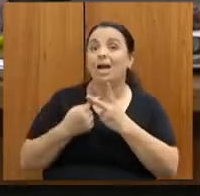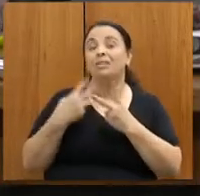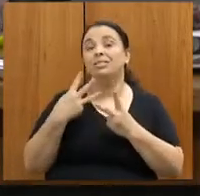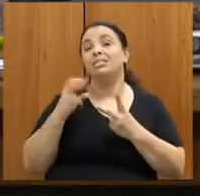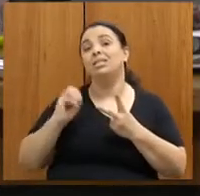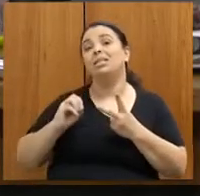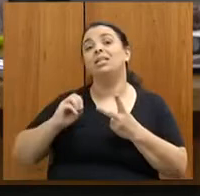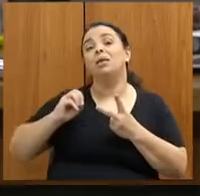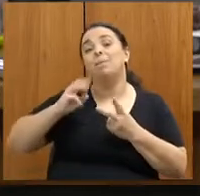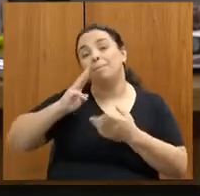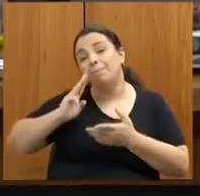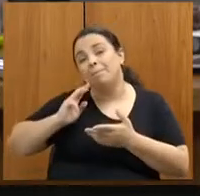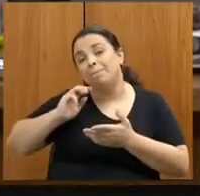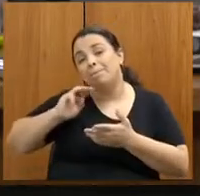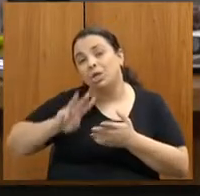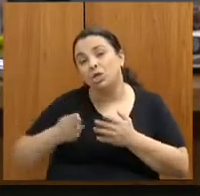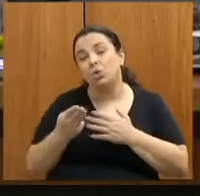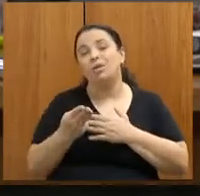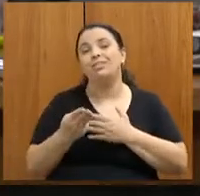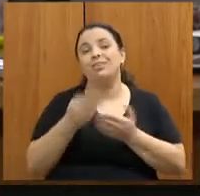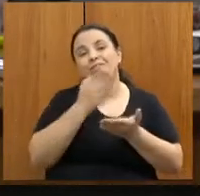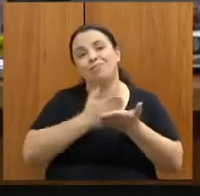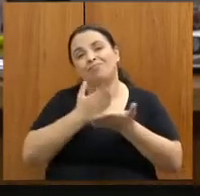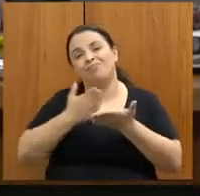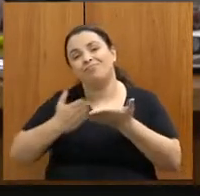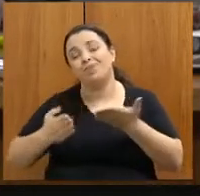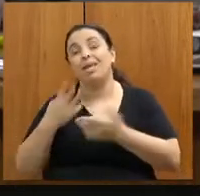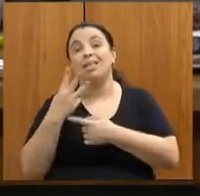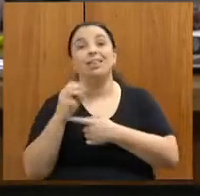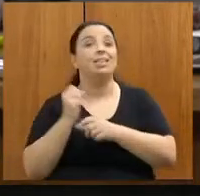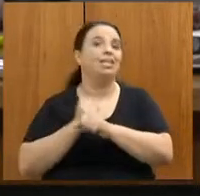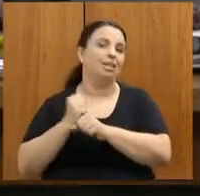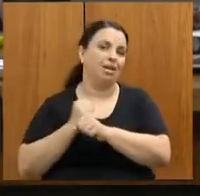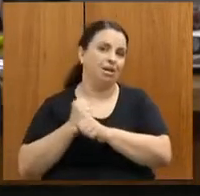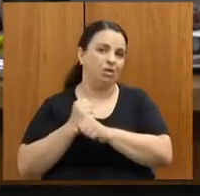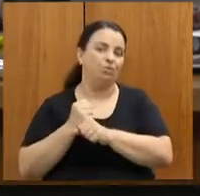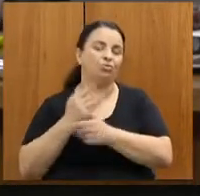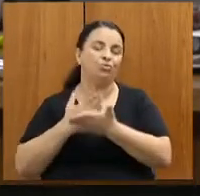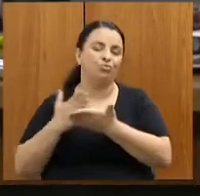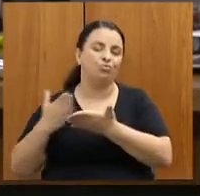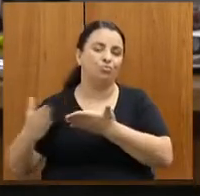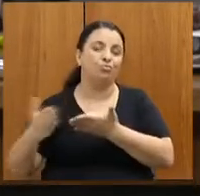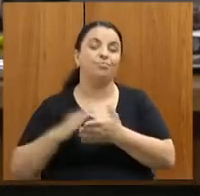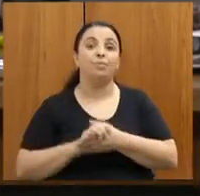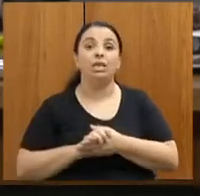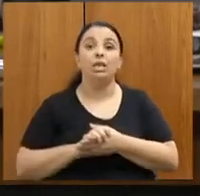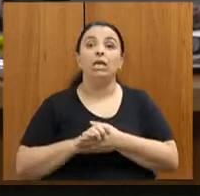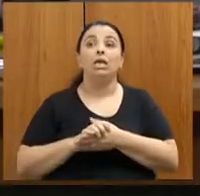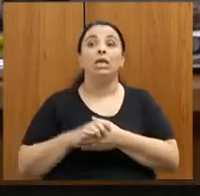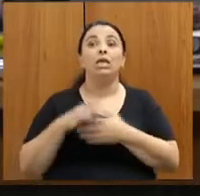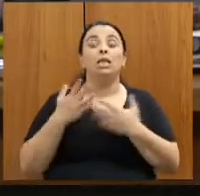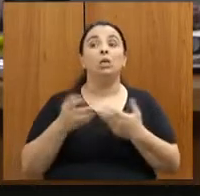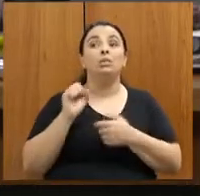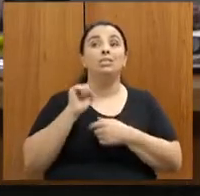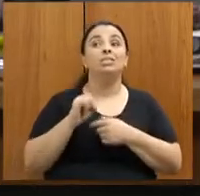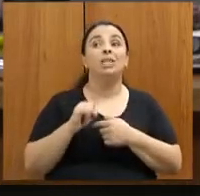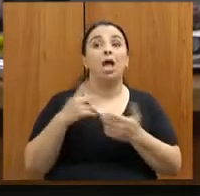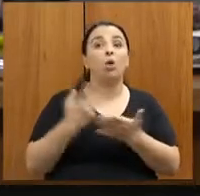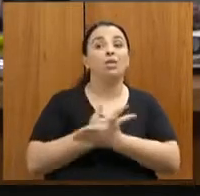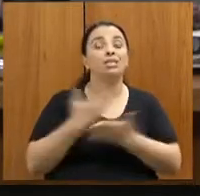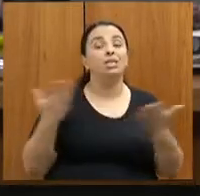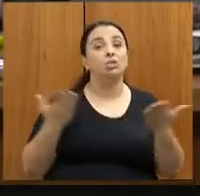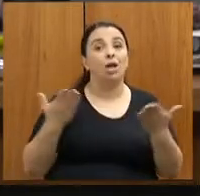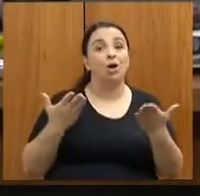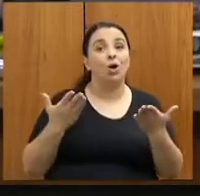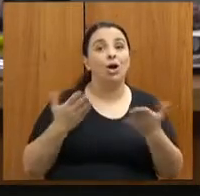referenciado em 30 antes da mais de 9 bilhões por ando estado entende que por exemplo se fizéssemos isso agora em 2022 não seria possível